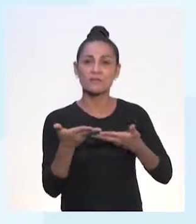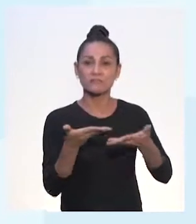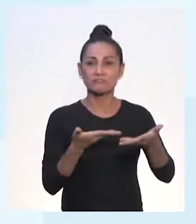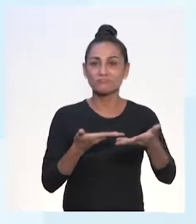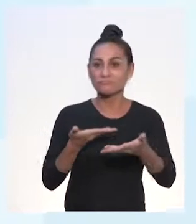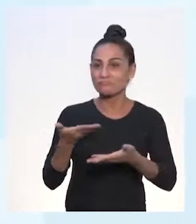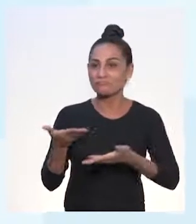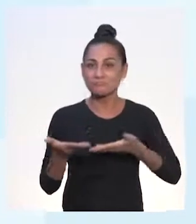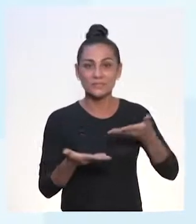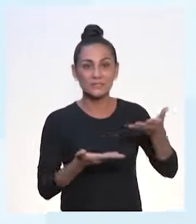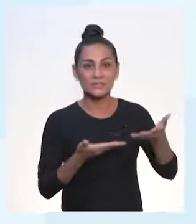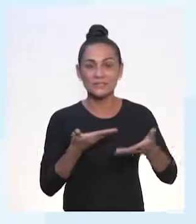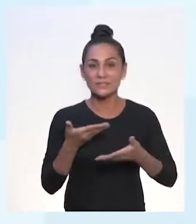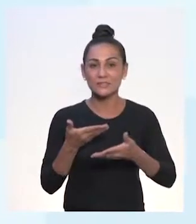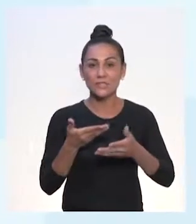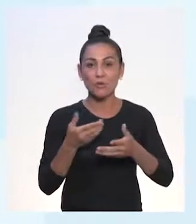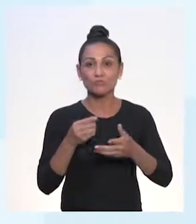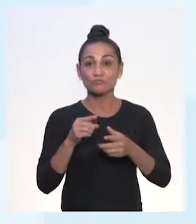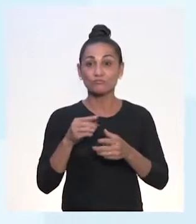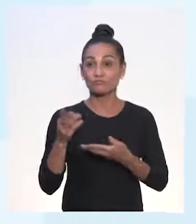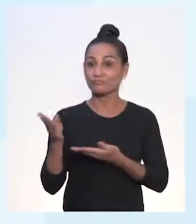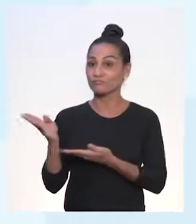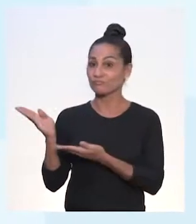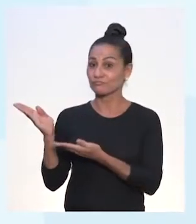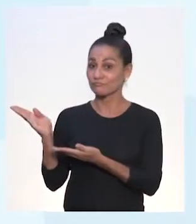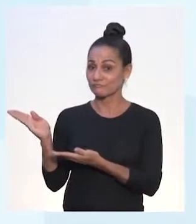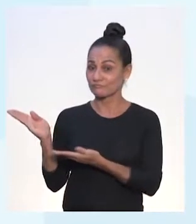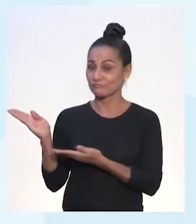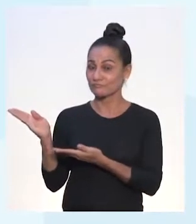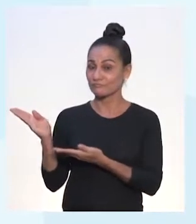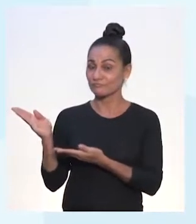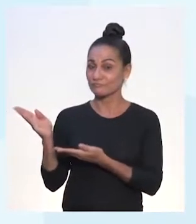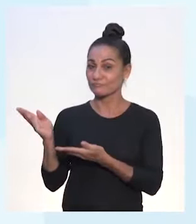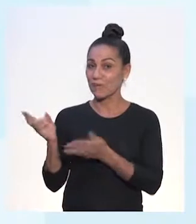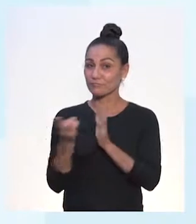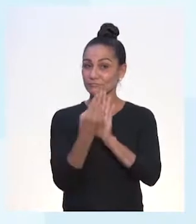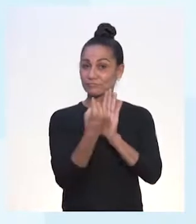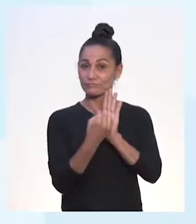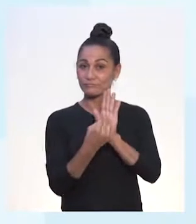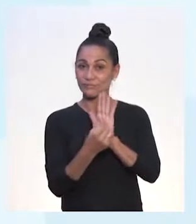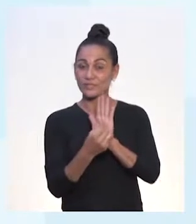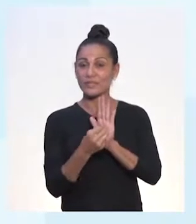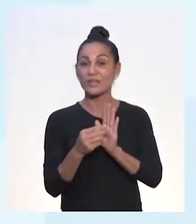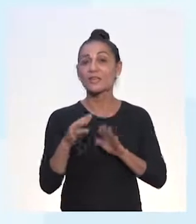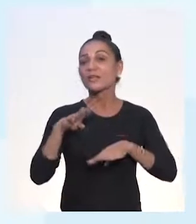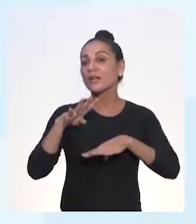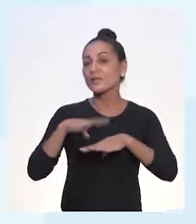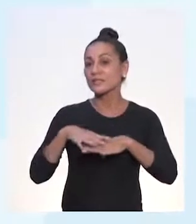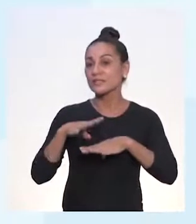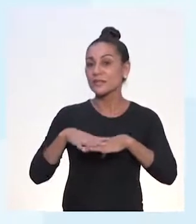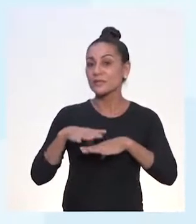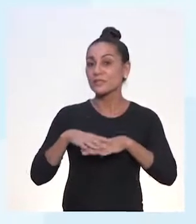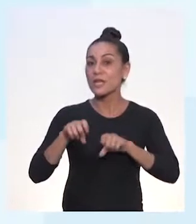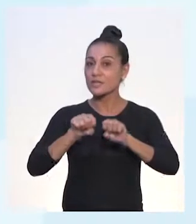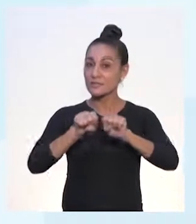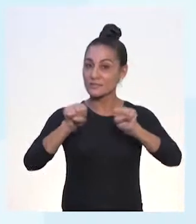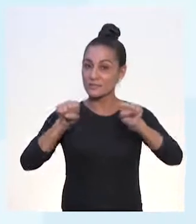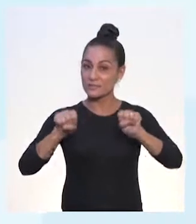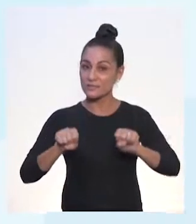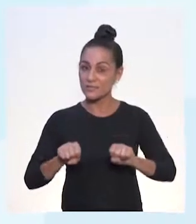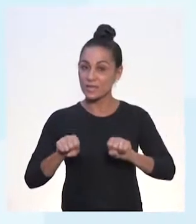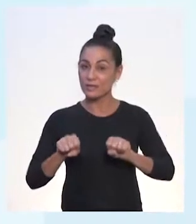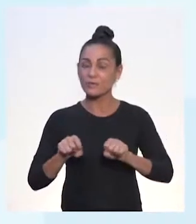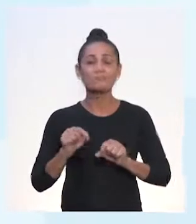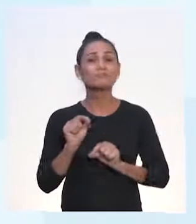aqui com essa chave ali bonitinha, nós chamamos isso de, na matemática, né, de sistema, em